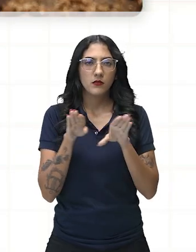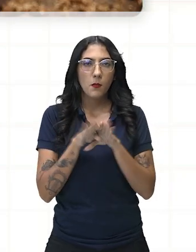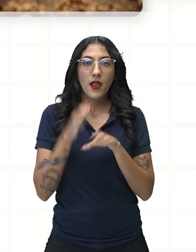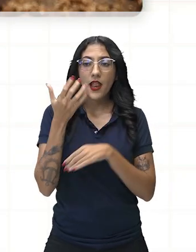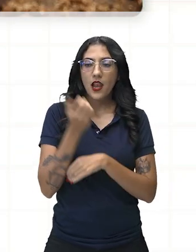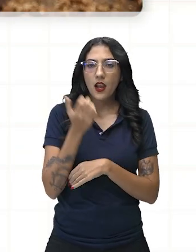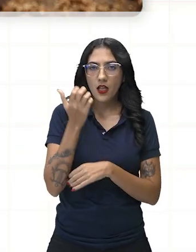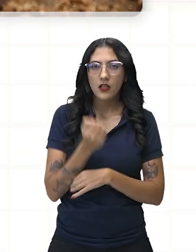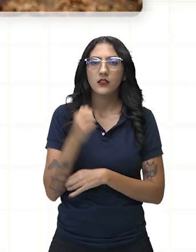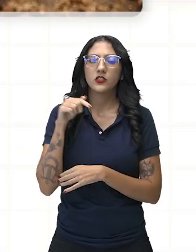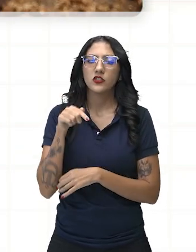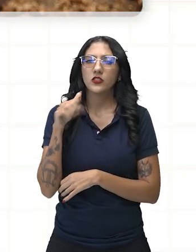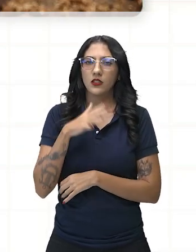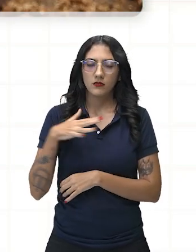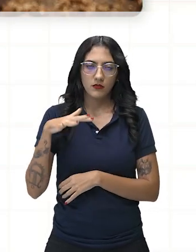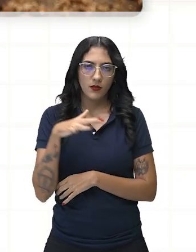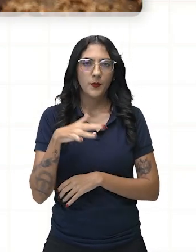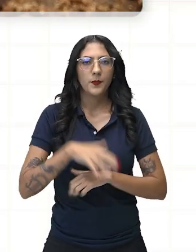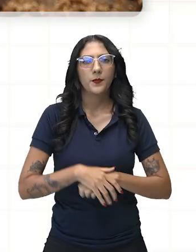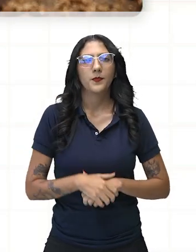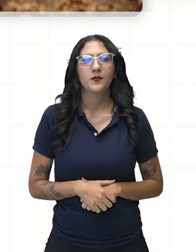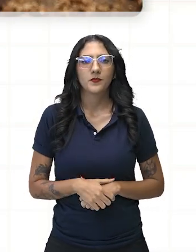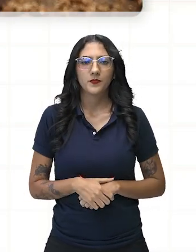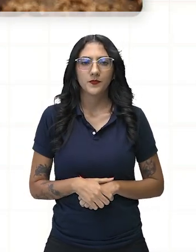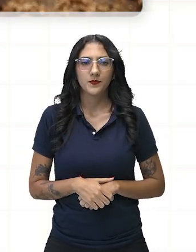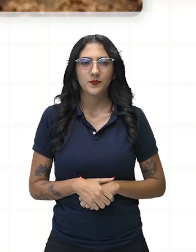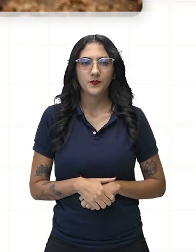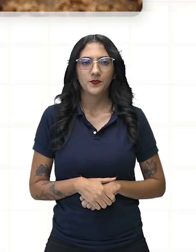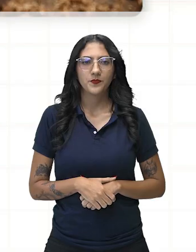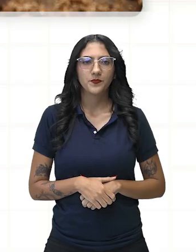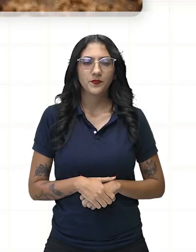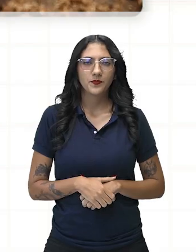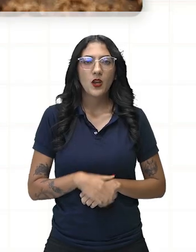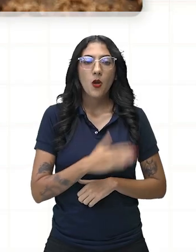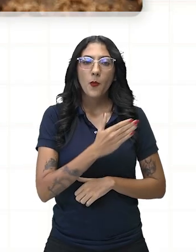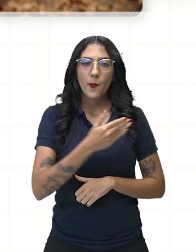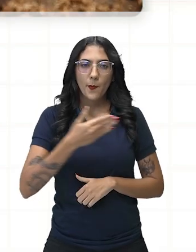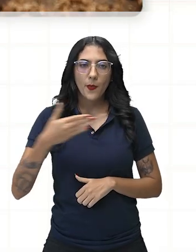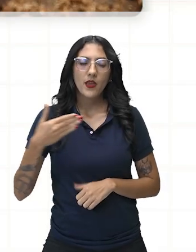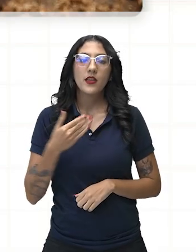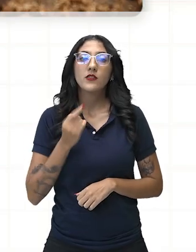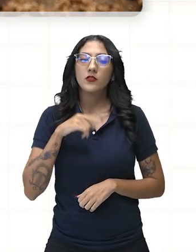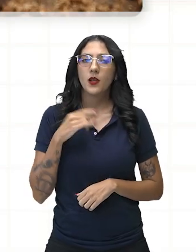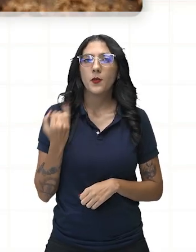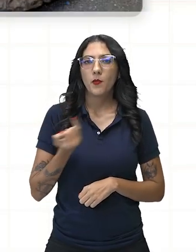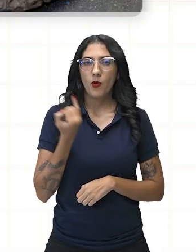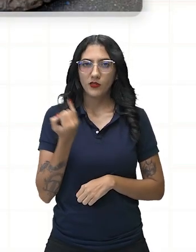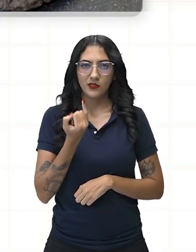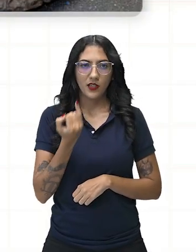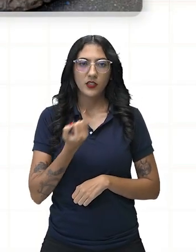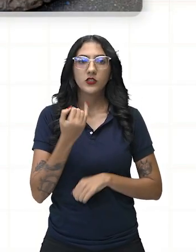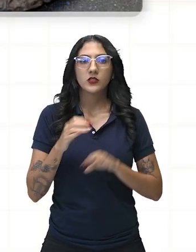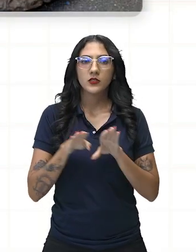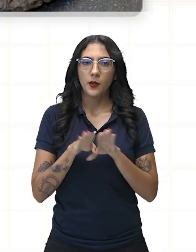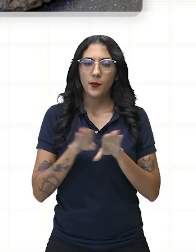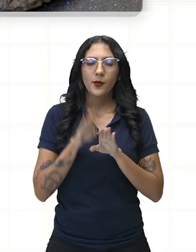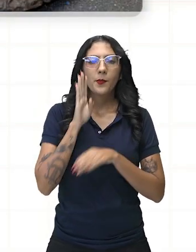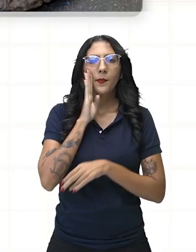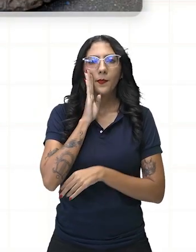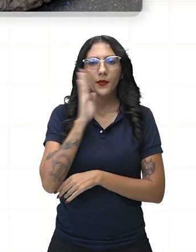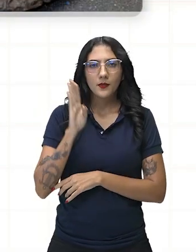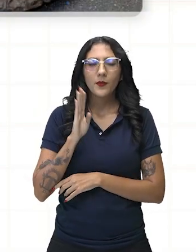continente de uma forma geral. A pesca ela é muito importante, em especial para os países ali